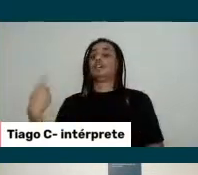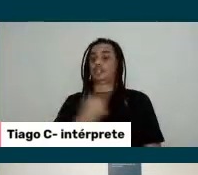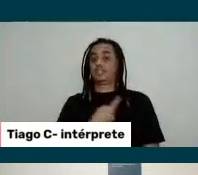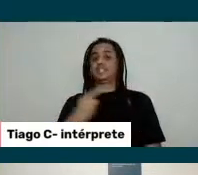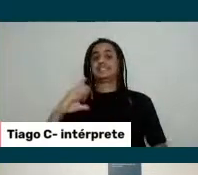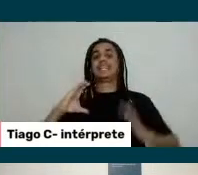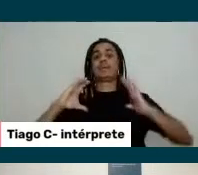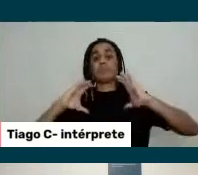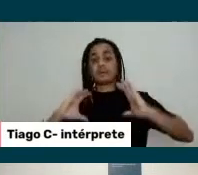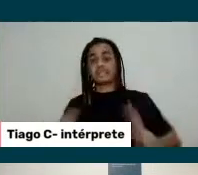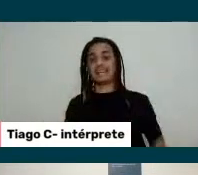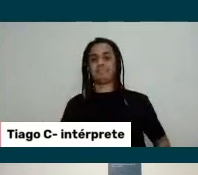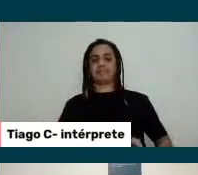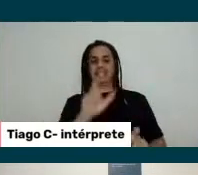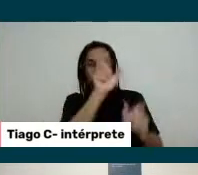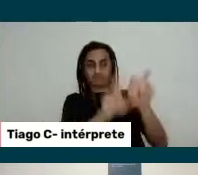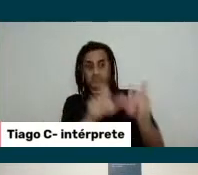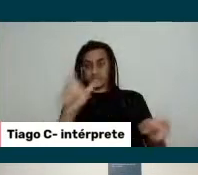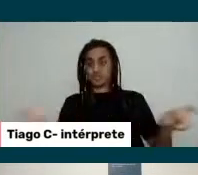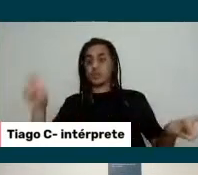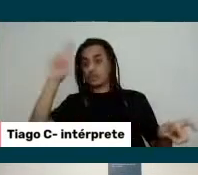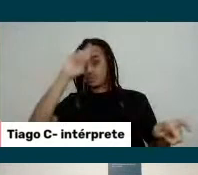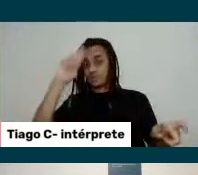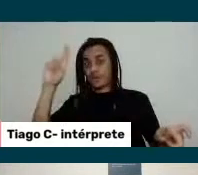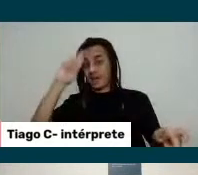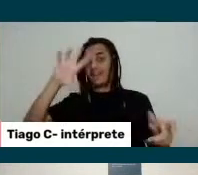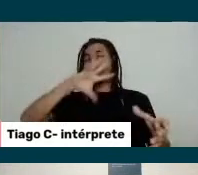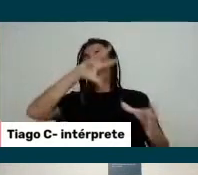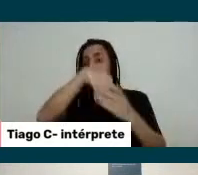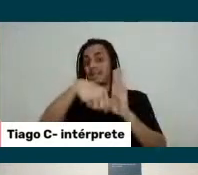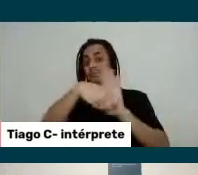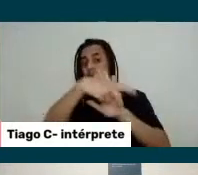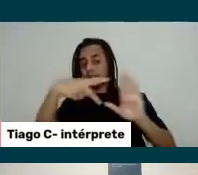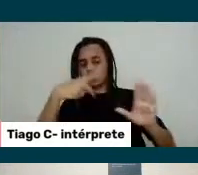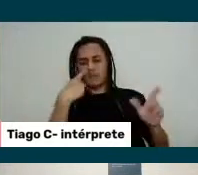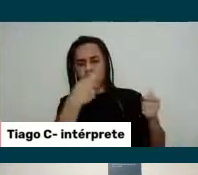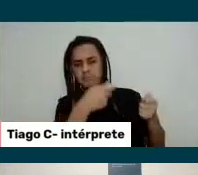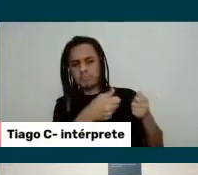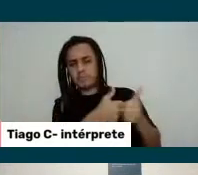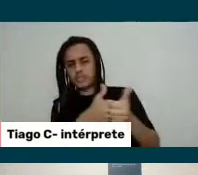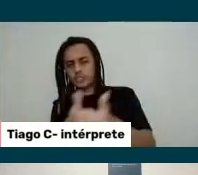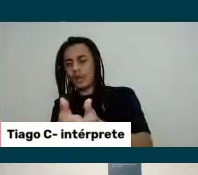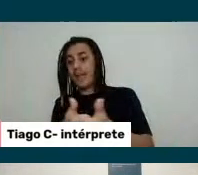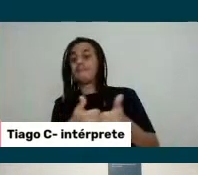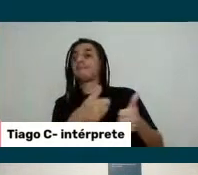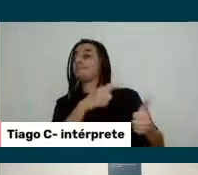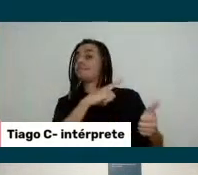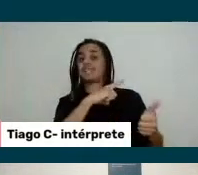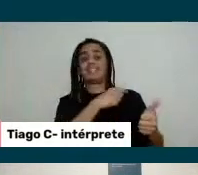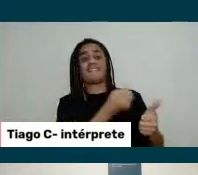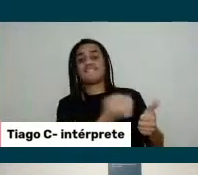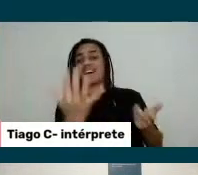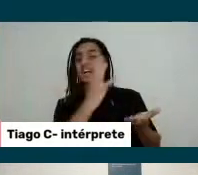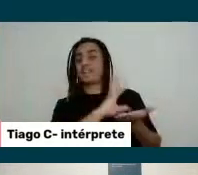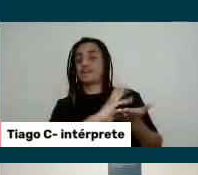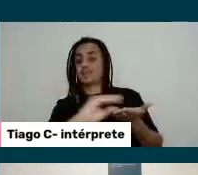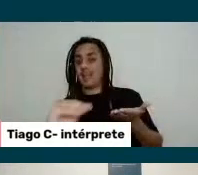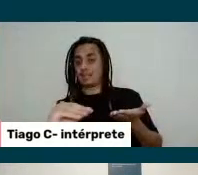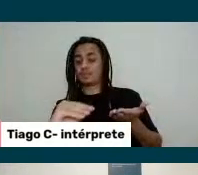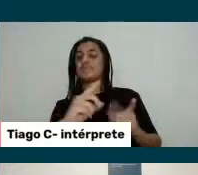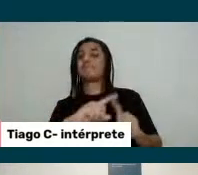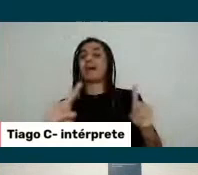do usuário sendo monitorado dentro de um aplicativo, isso gera diversos dados que, para virar